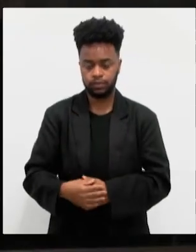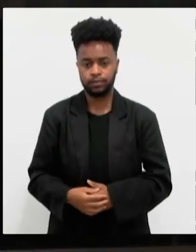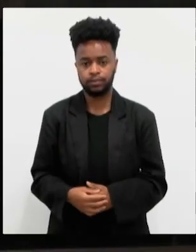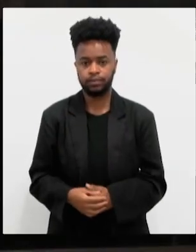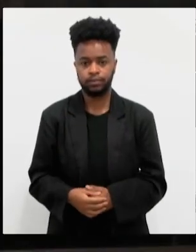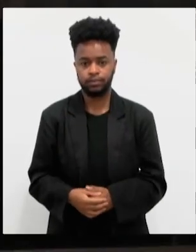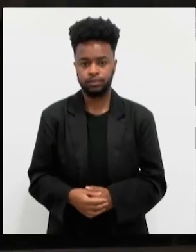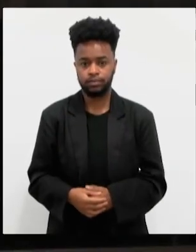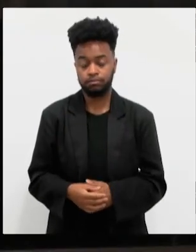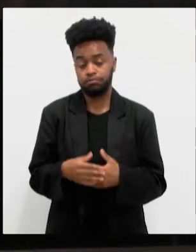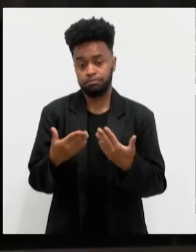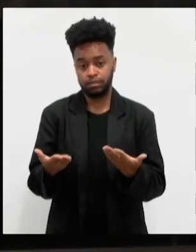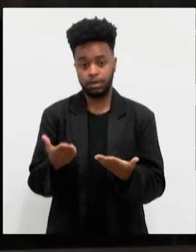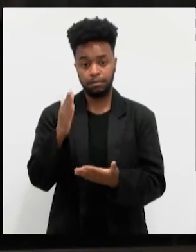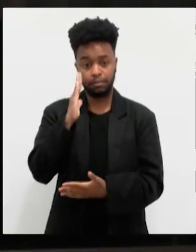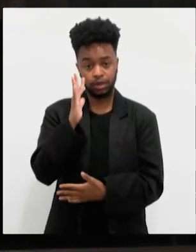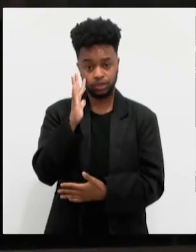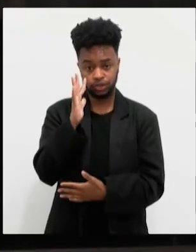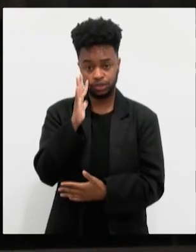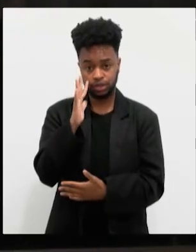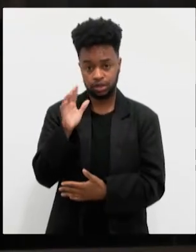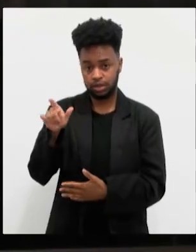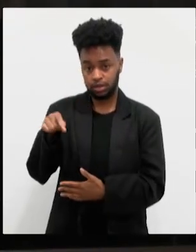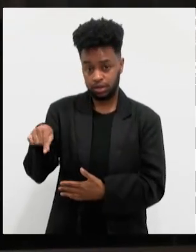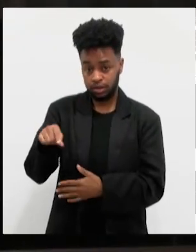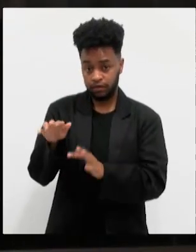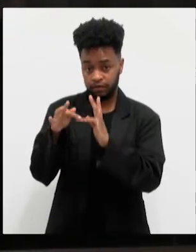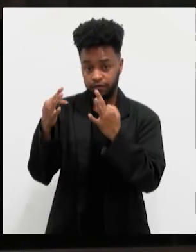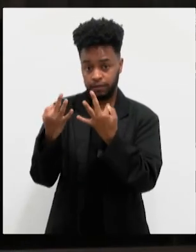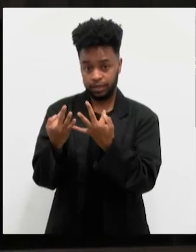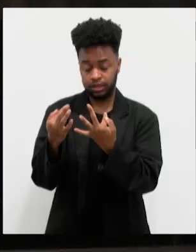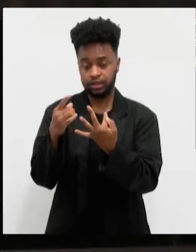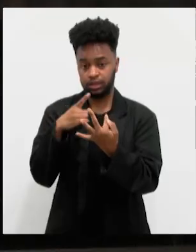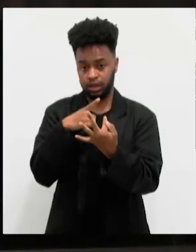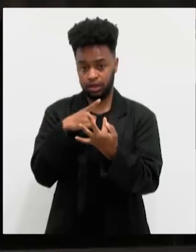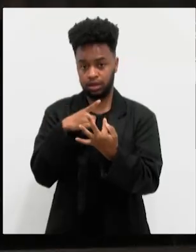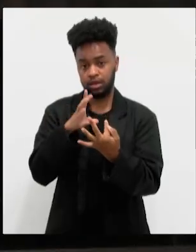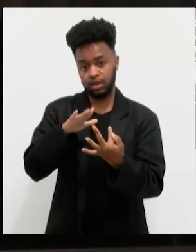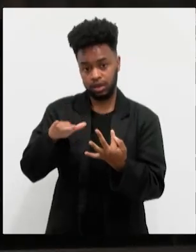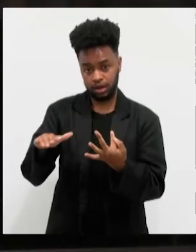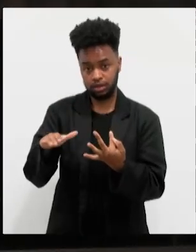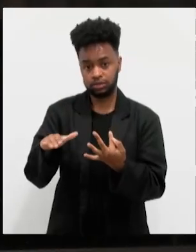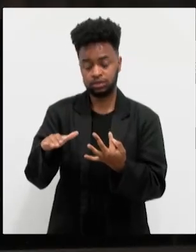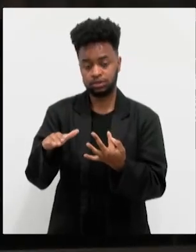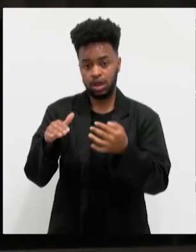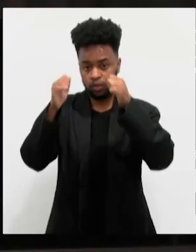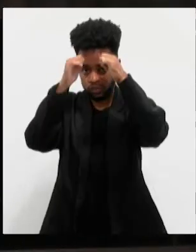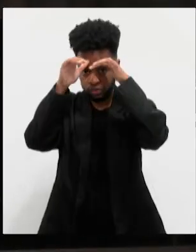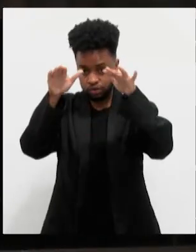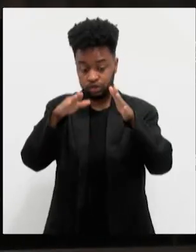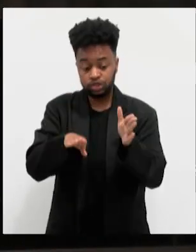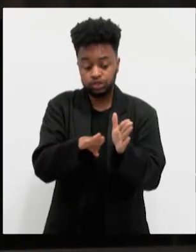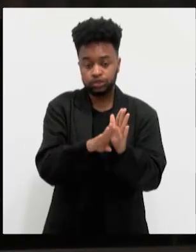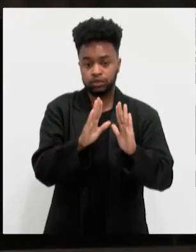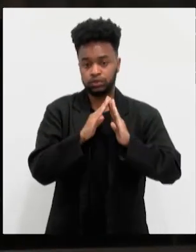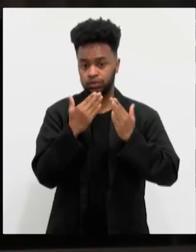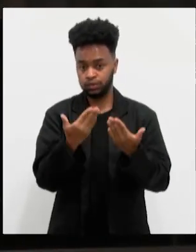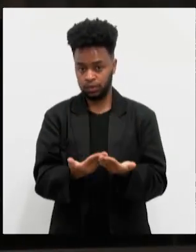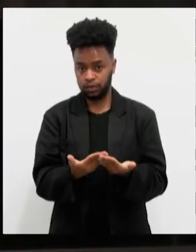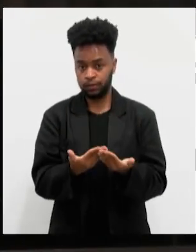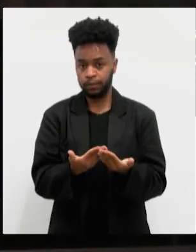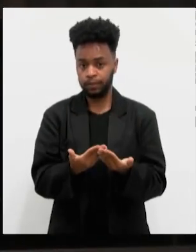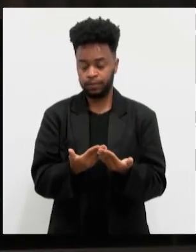E digamos que aquela família que tem crianças chegue na escola e tem